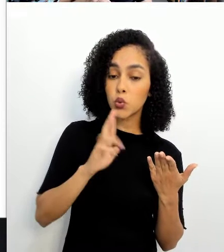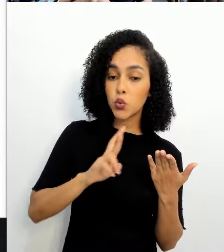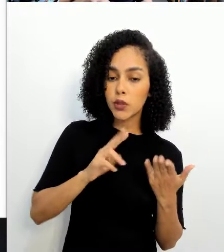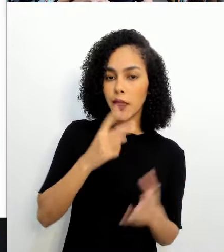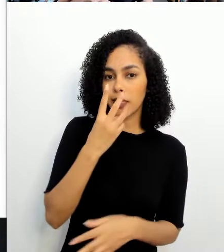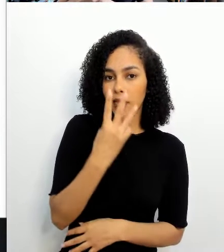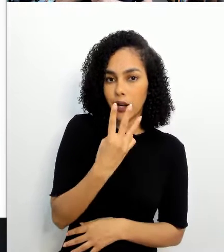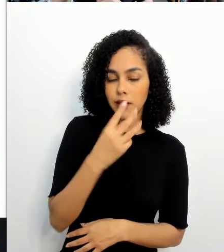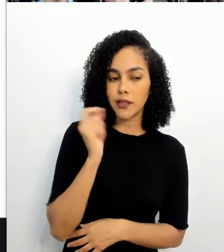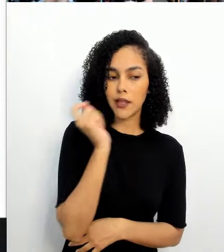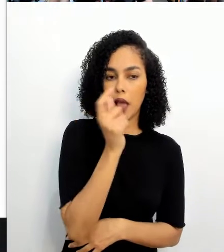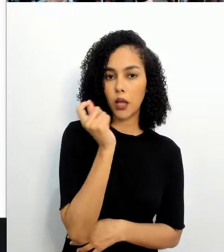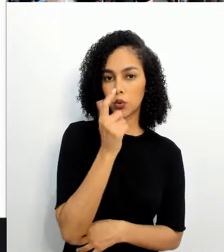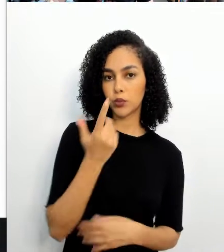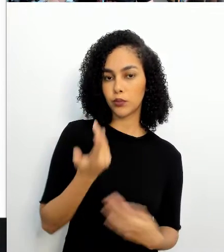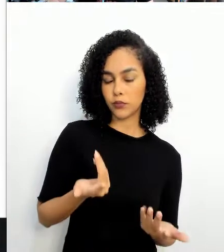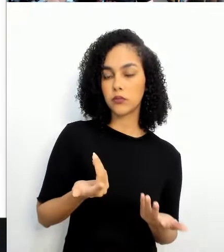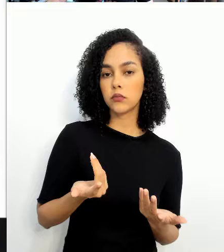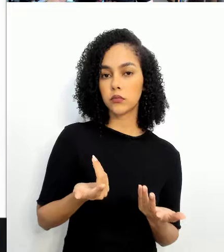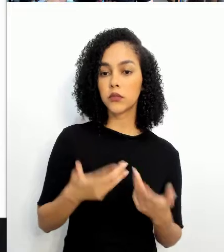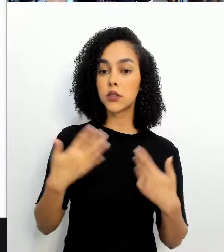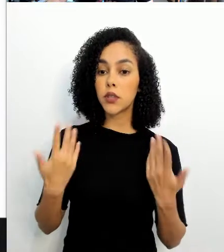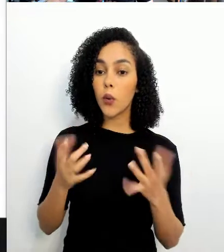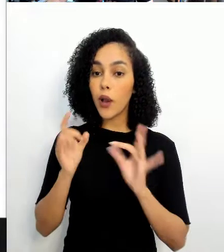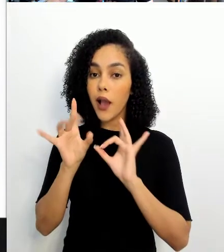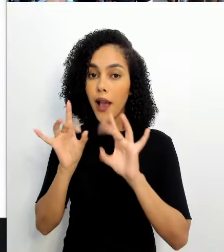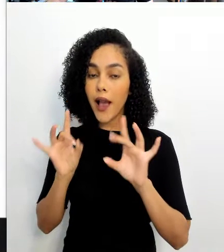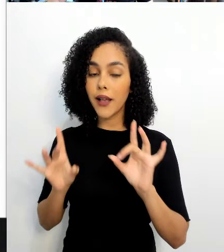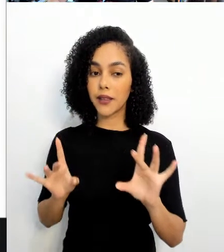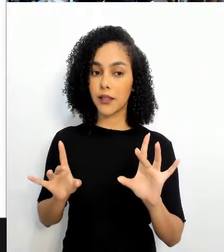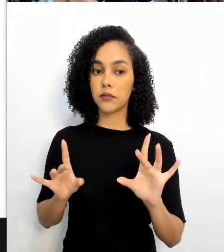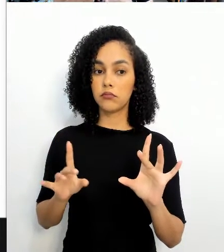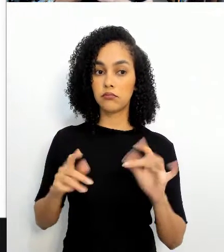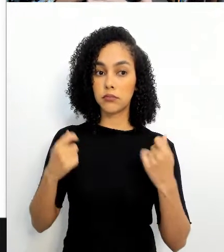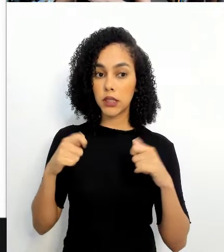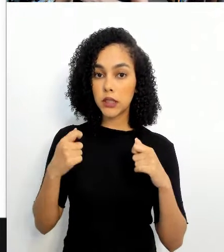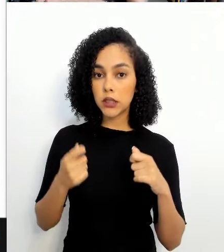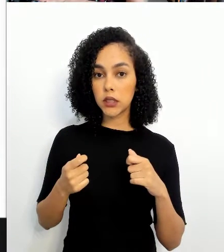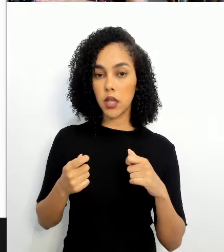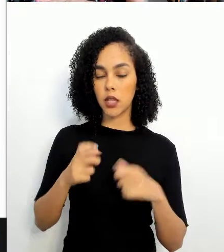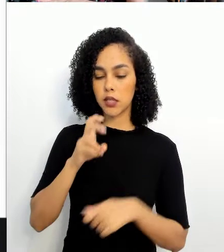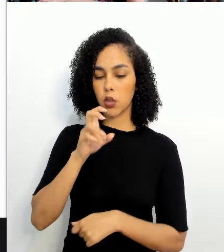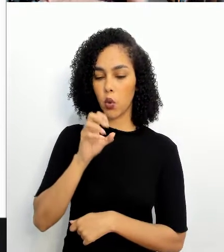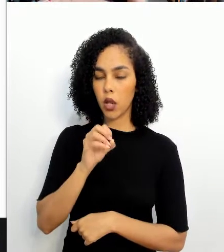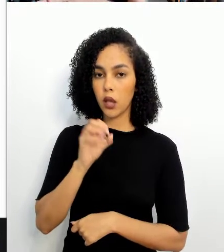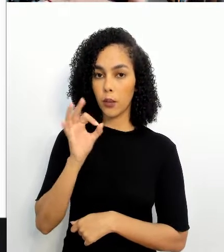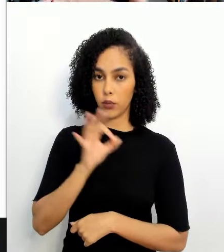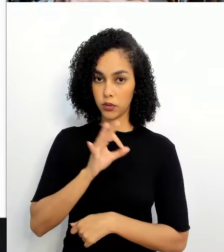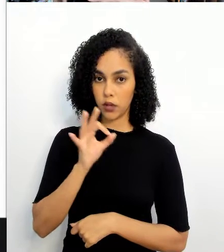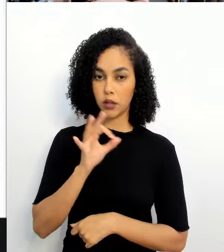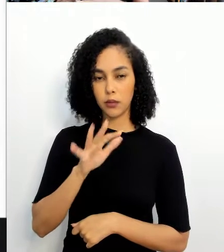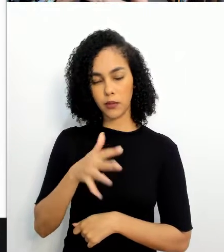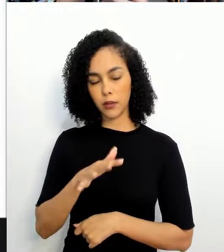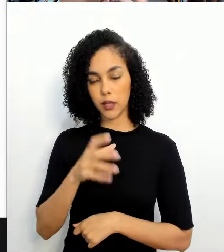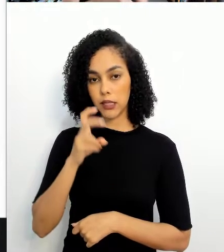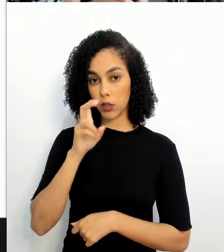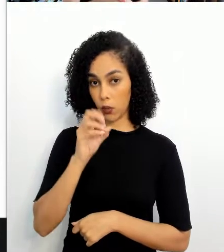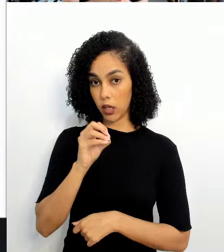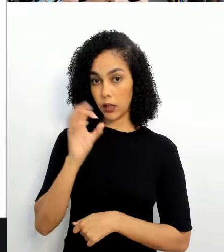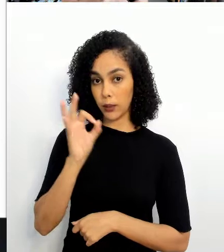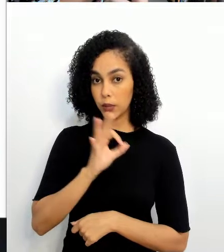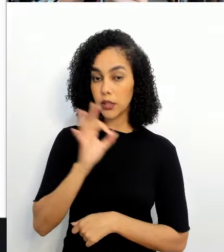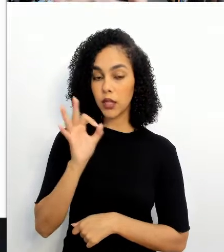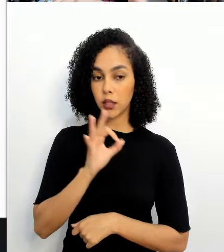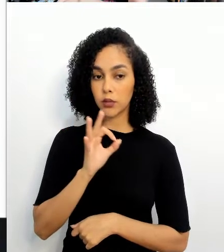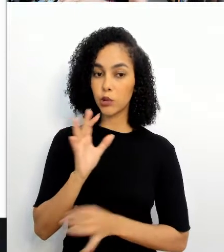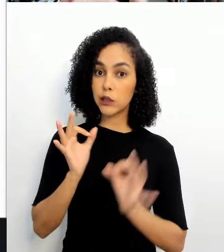rodada. Lembrando que cada dardo lançado, a chance é de 50%, em média, né, de 50%